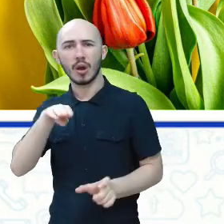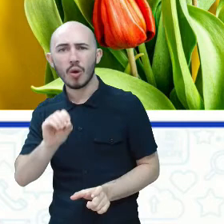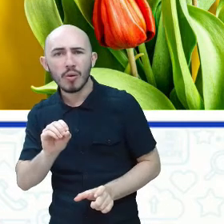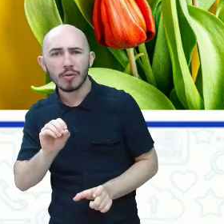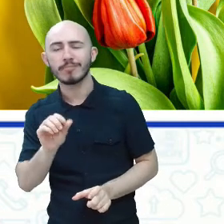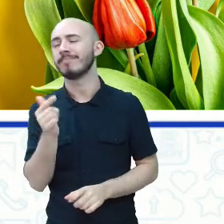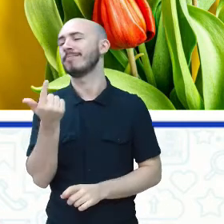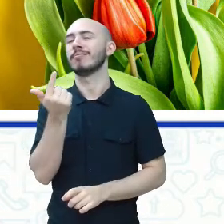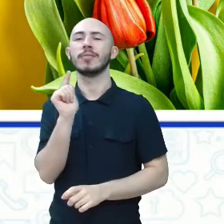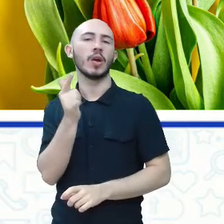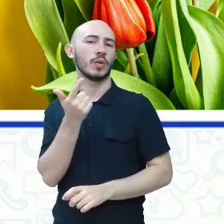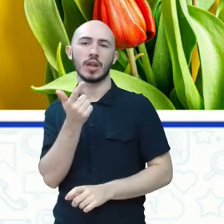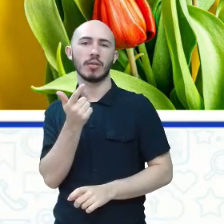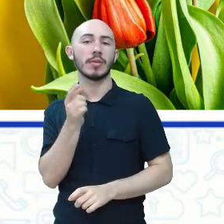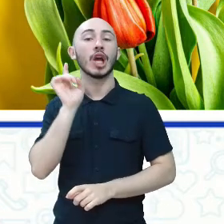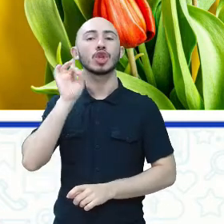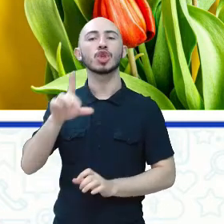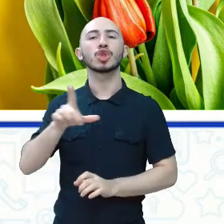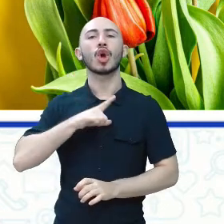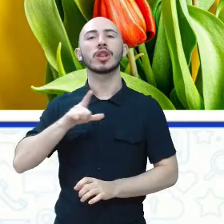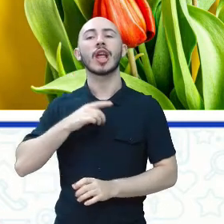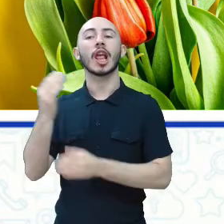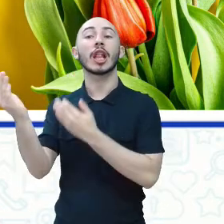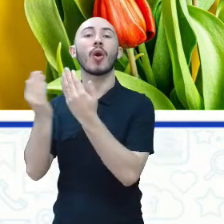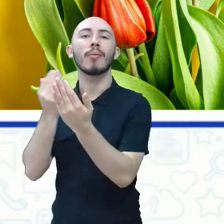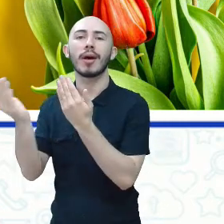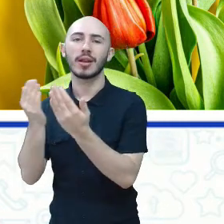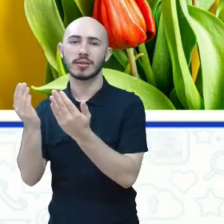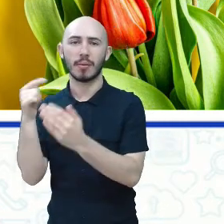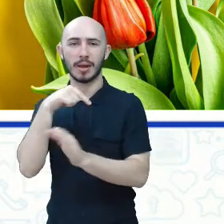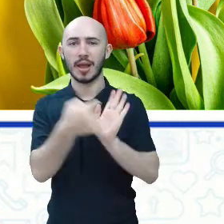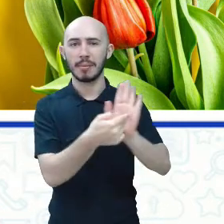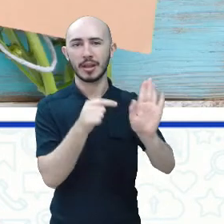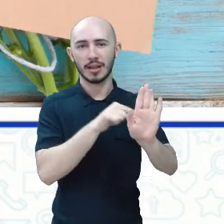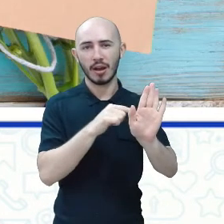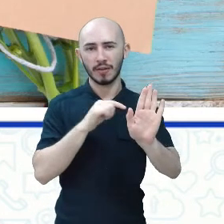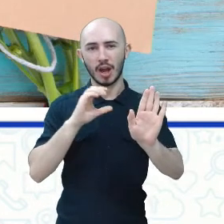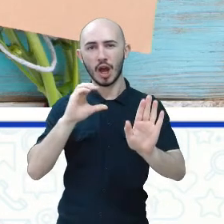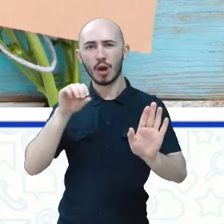como, que é o elemento principal da comparação, ela não aparece.